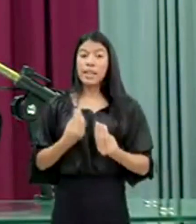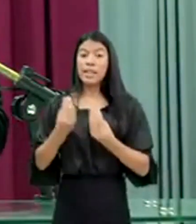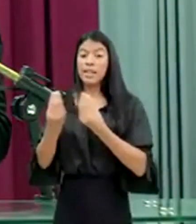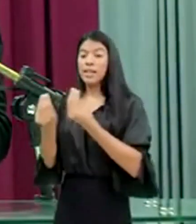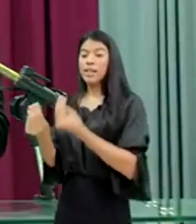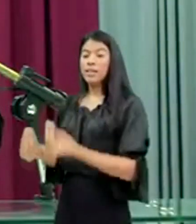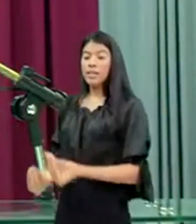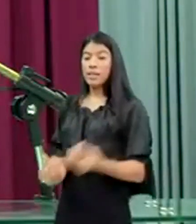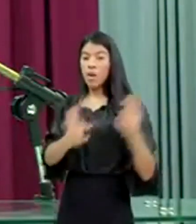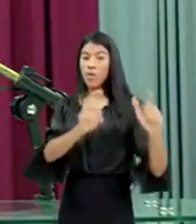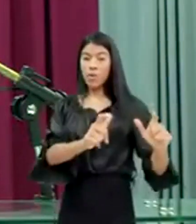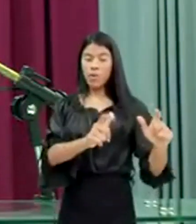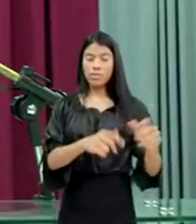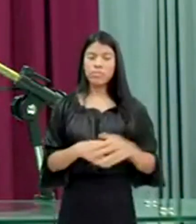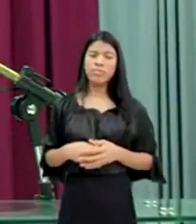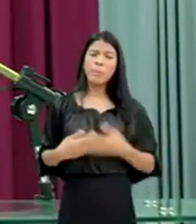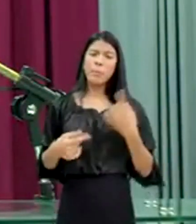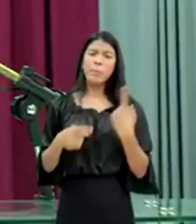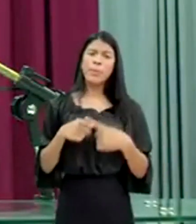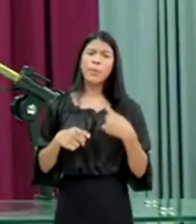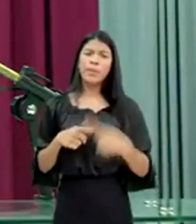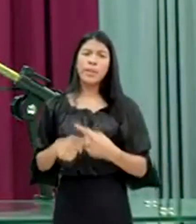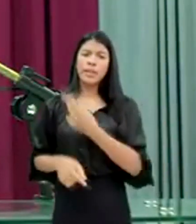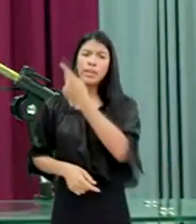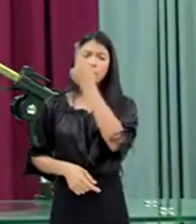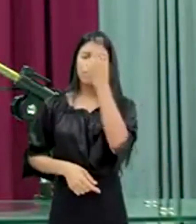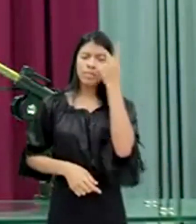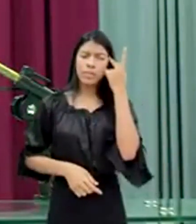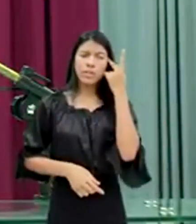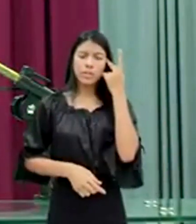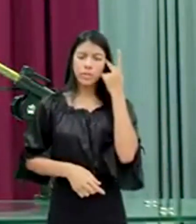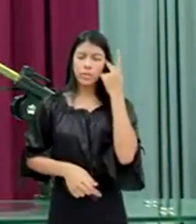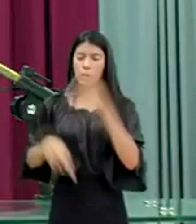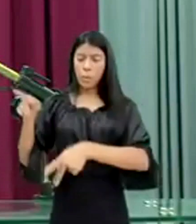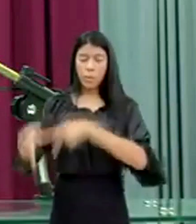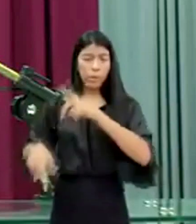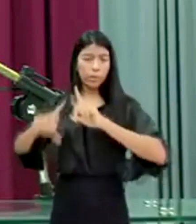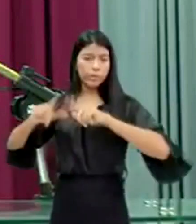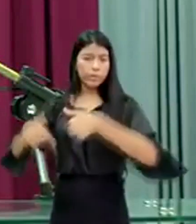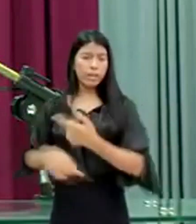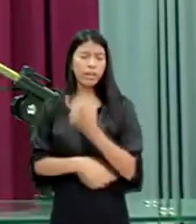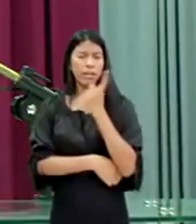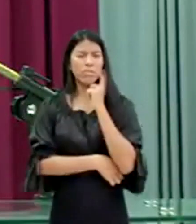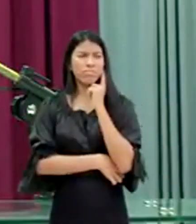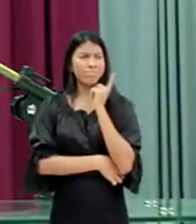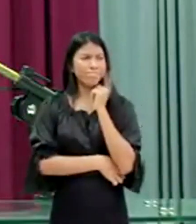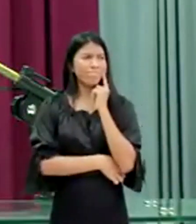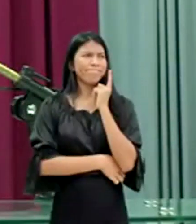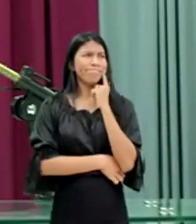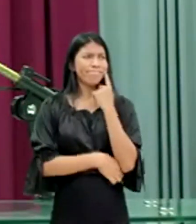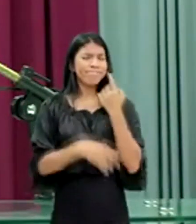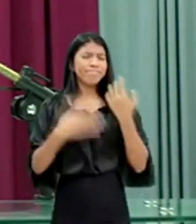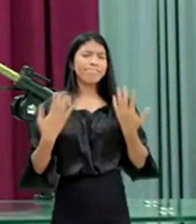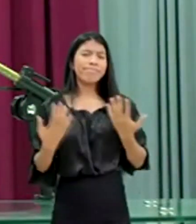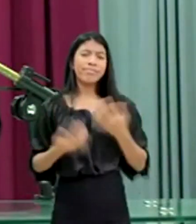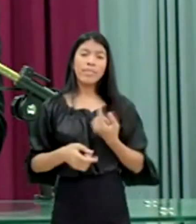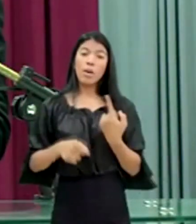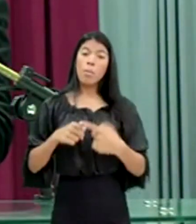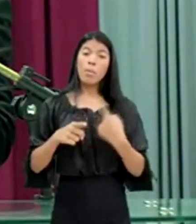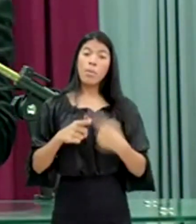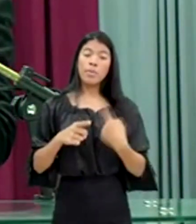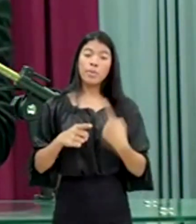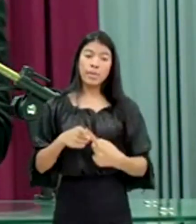homens agora estavam duvidando disso? Por que que agora, por conta das